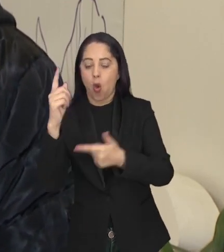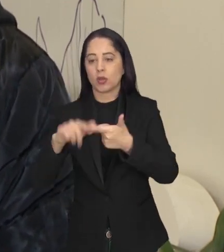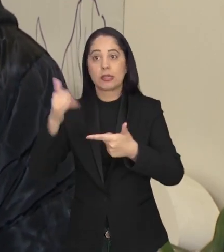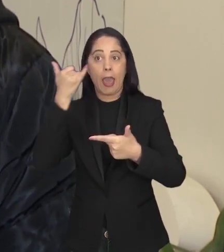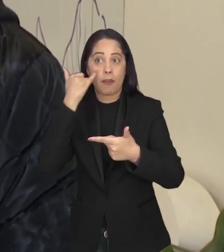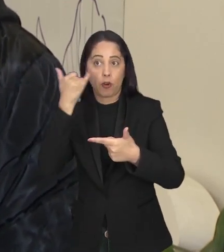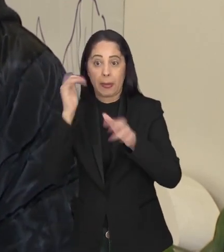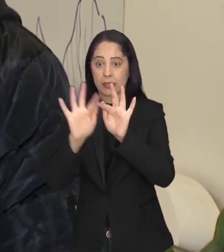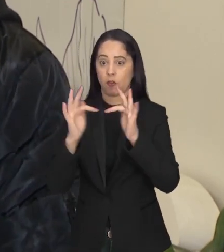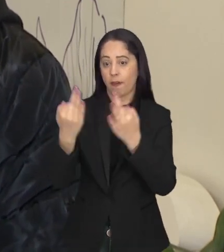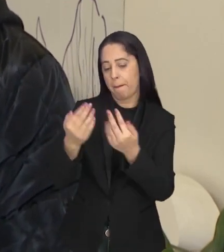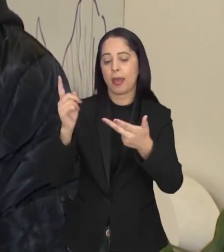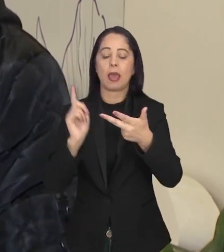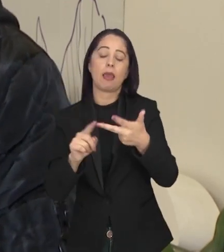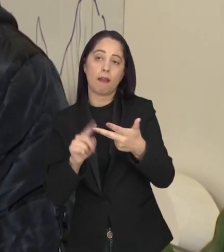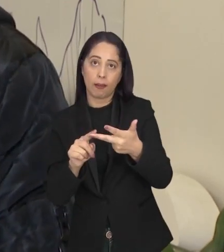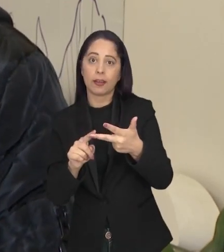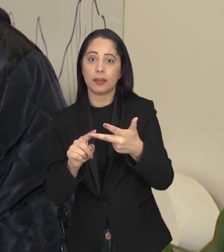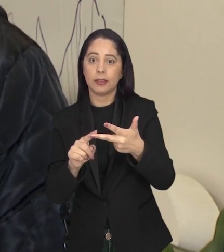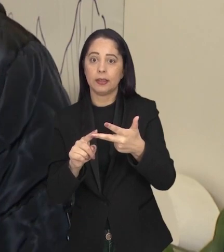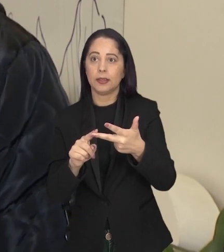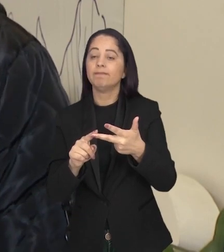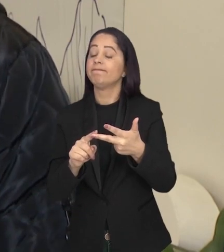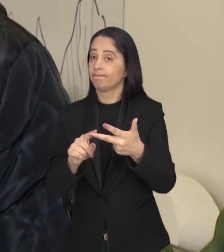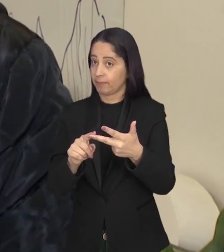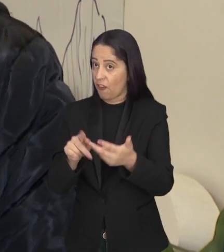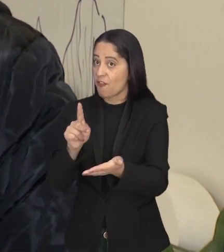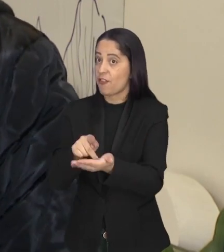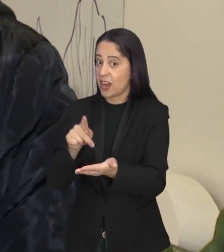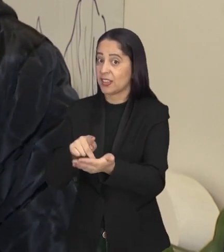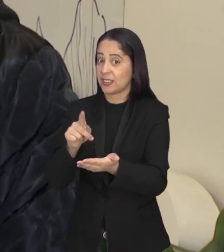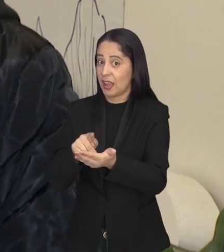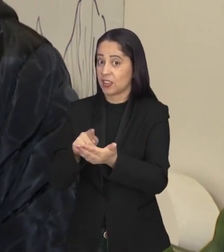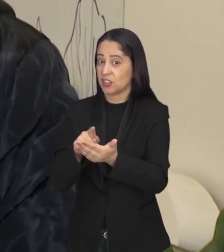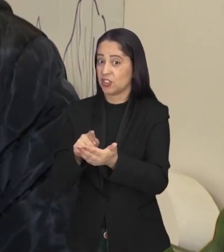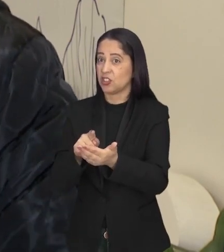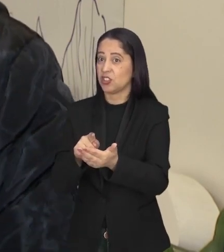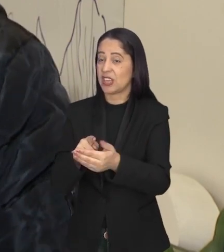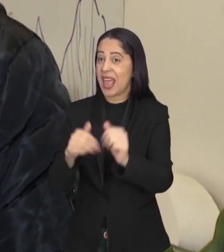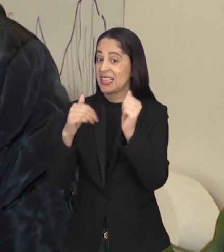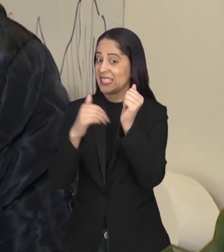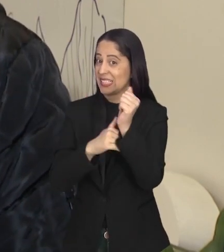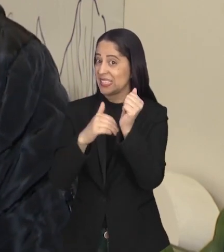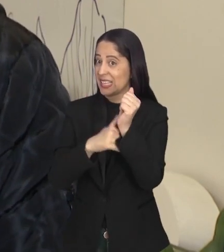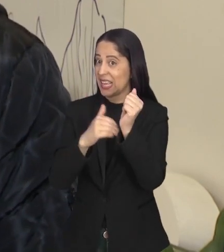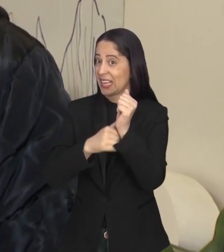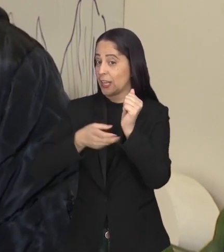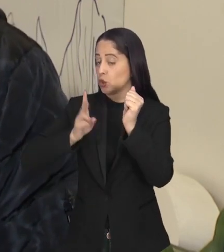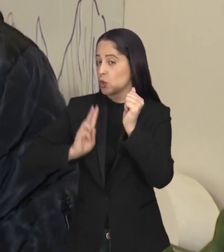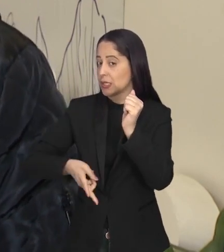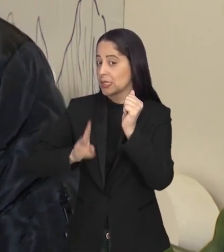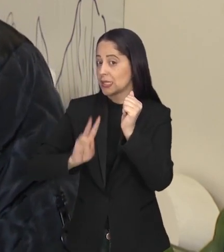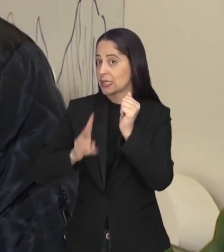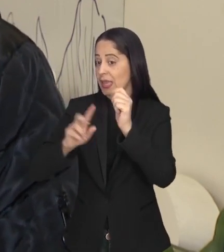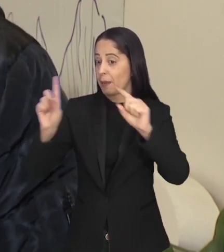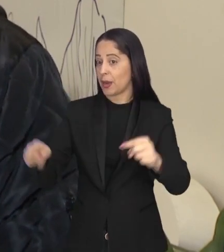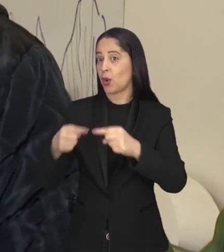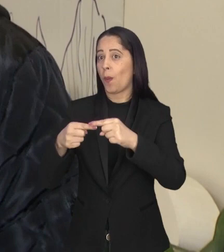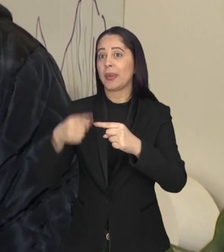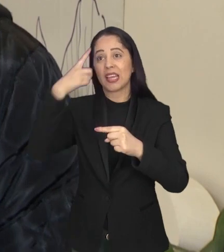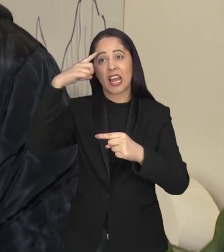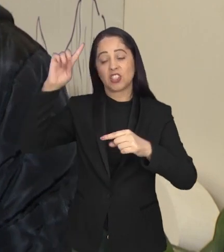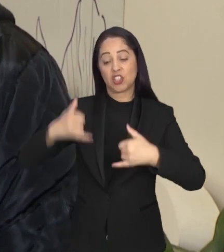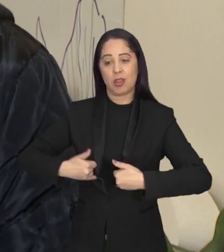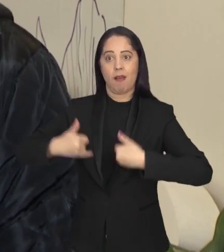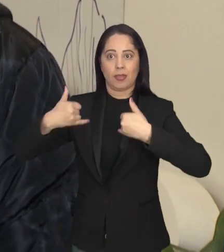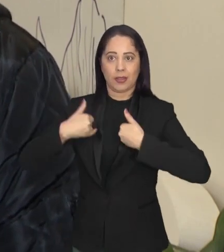que você posta, informações sobre sua família e, acredite, boa parte das nossas senhas estão vinculadas